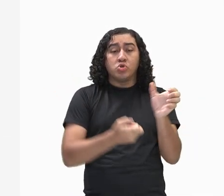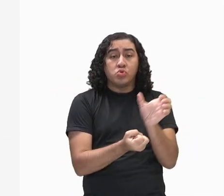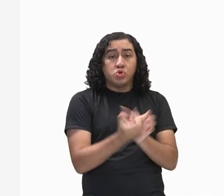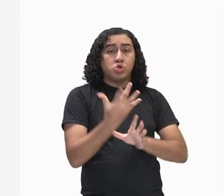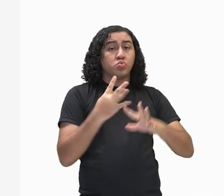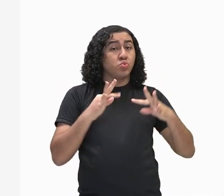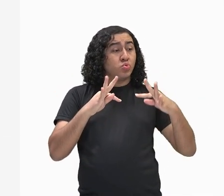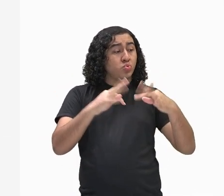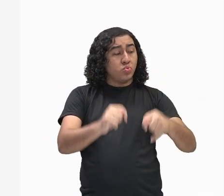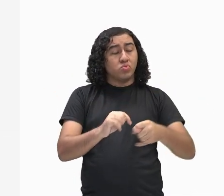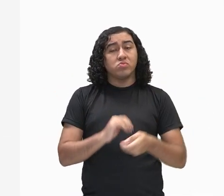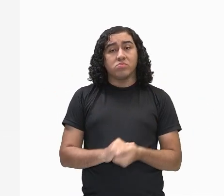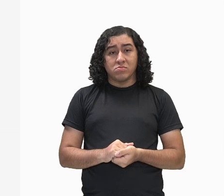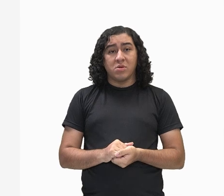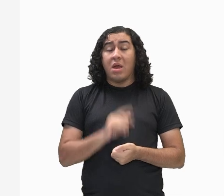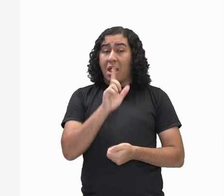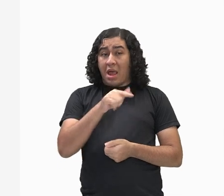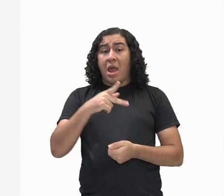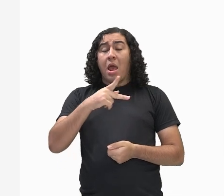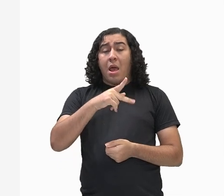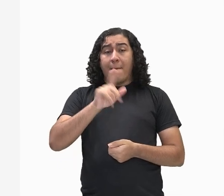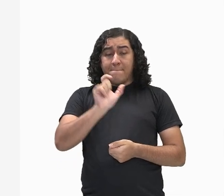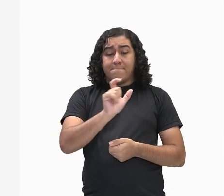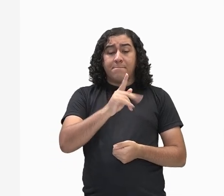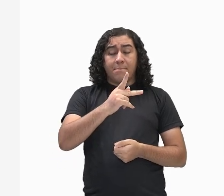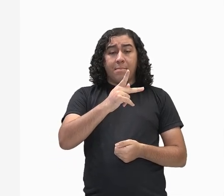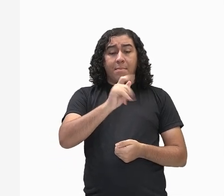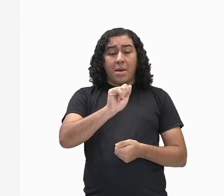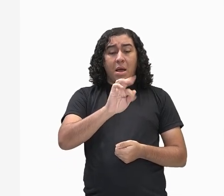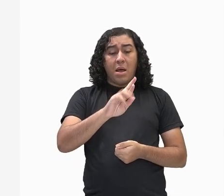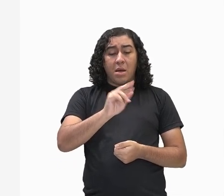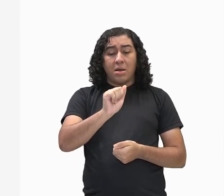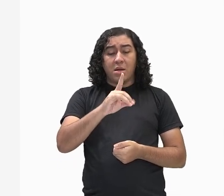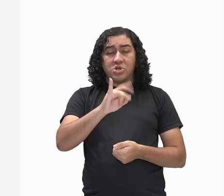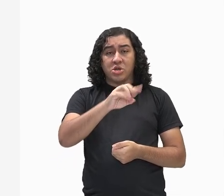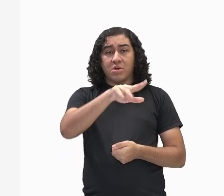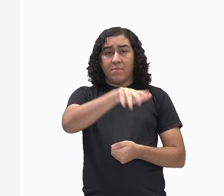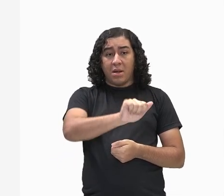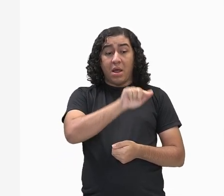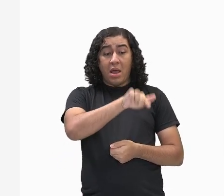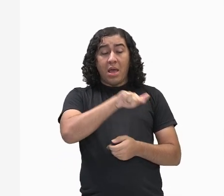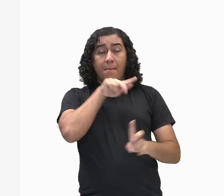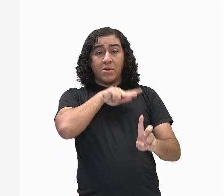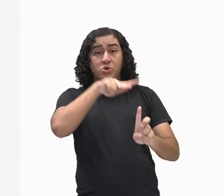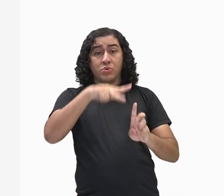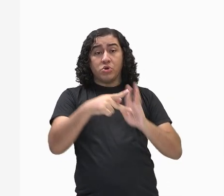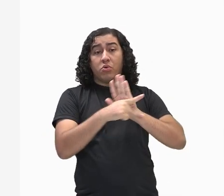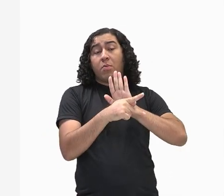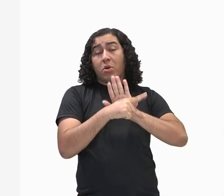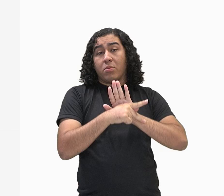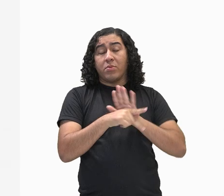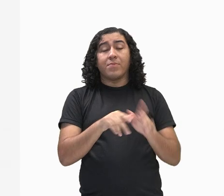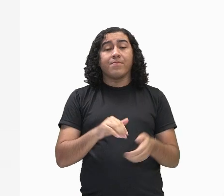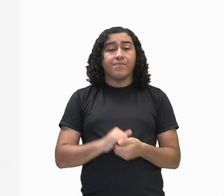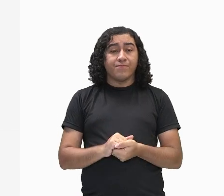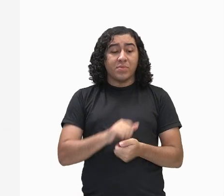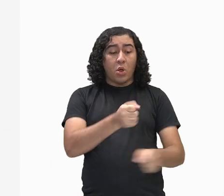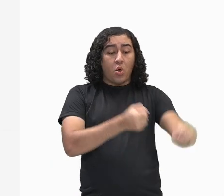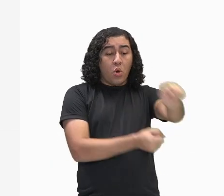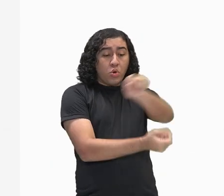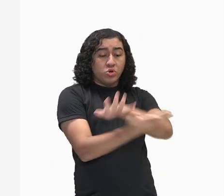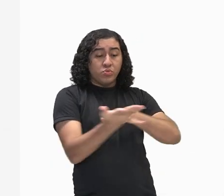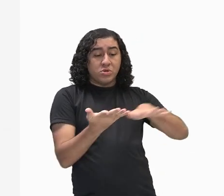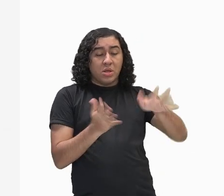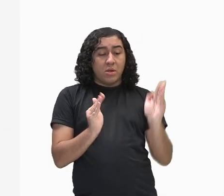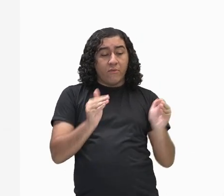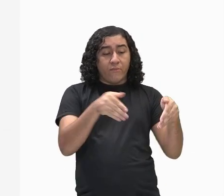perfeito? Isso foi um paradigma, isso foi um período da nossa história, essa visão cosmocêntrica, tá certo?